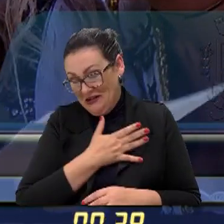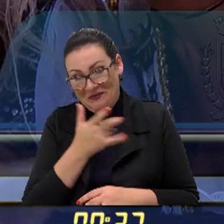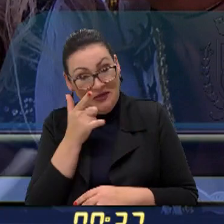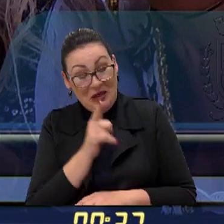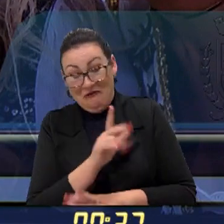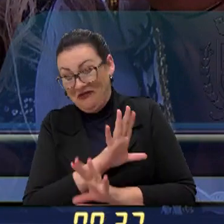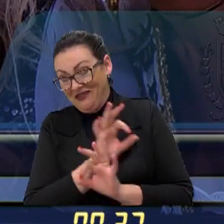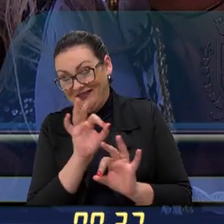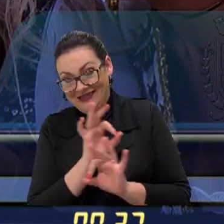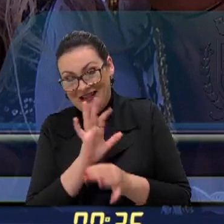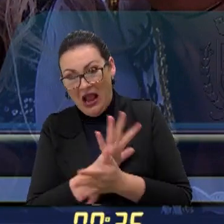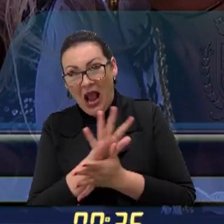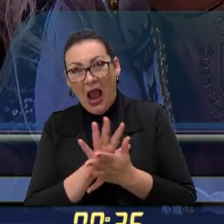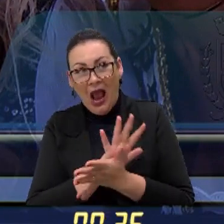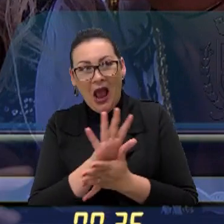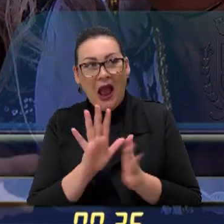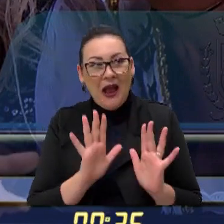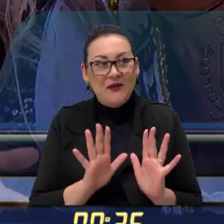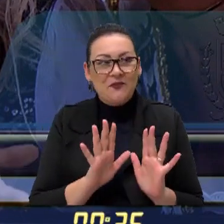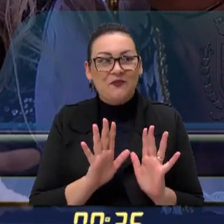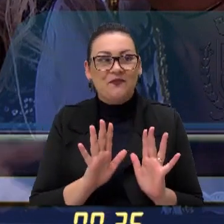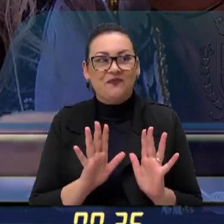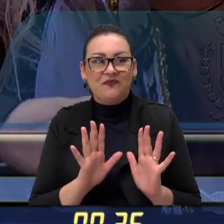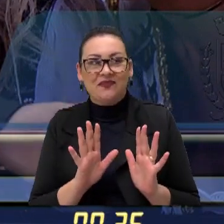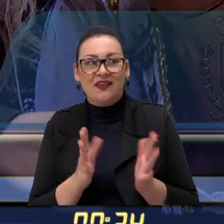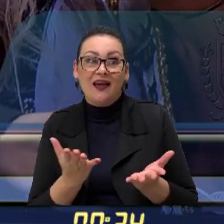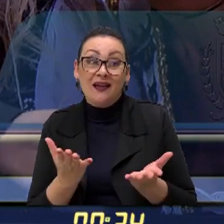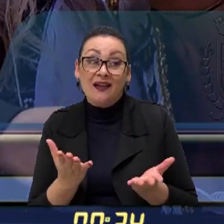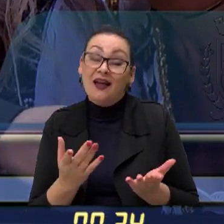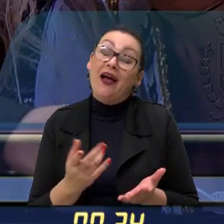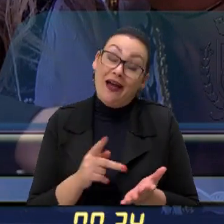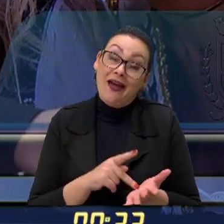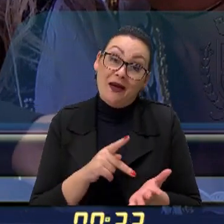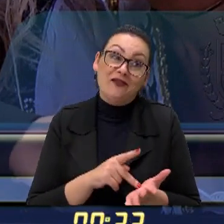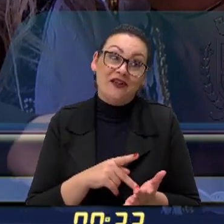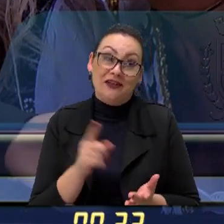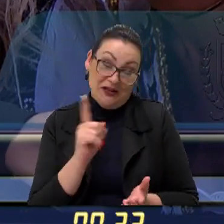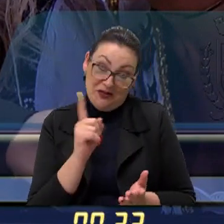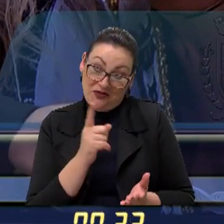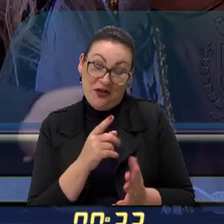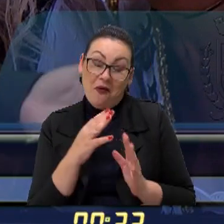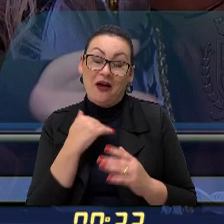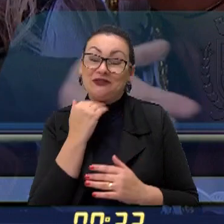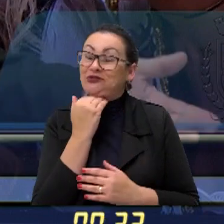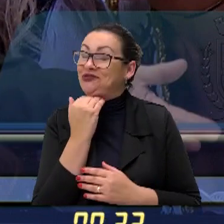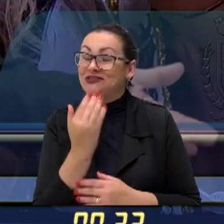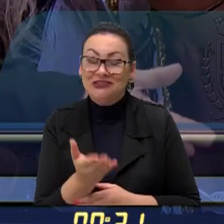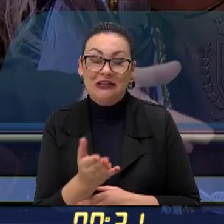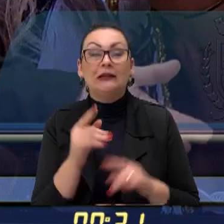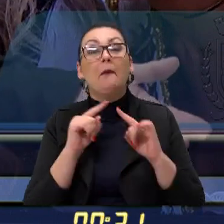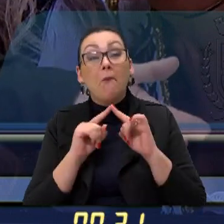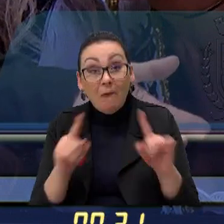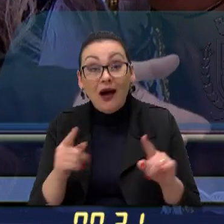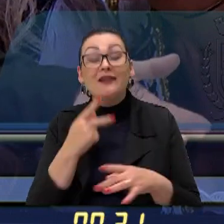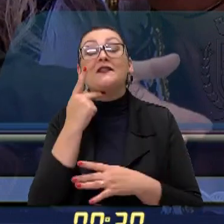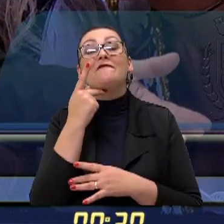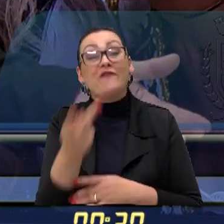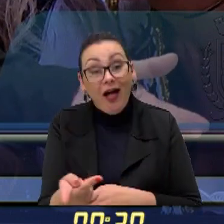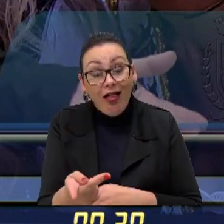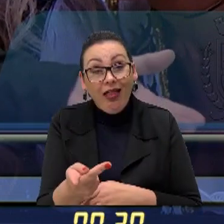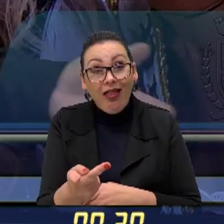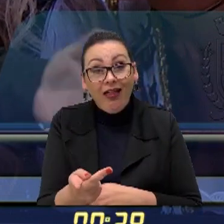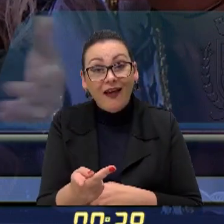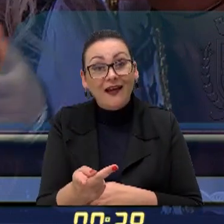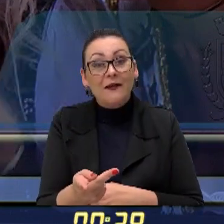né? O Elson já chega a rir sozinho, mas é a realidade. Eu sei que eu não vou ser atendido. Mas eu